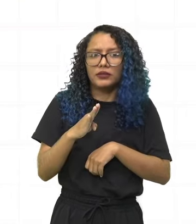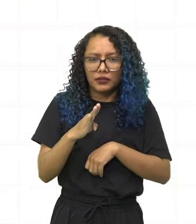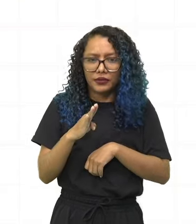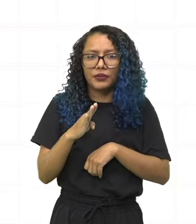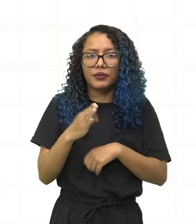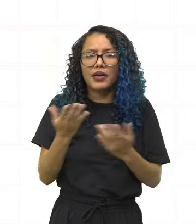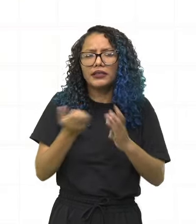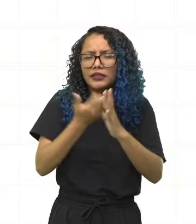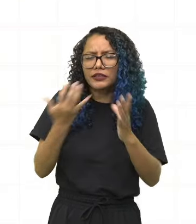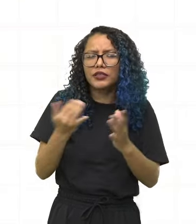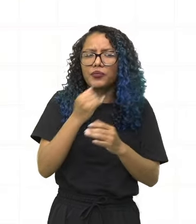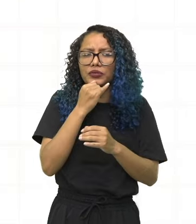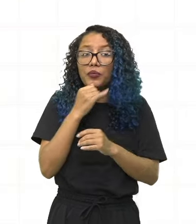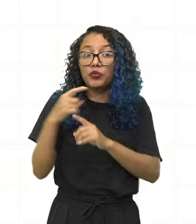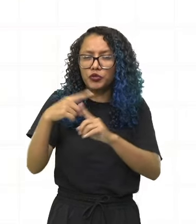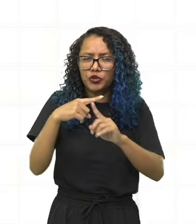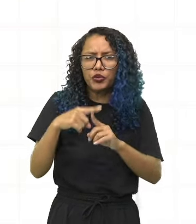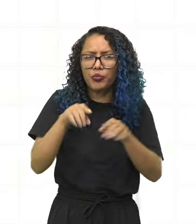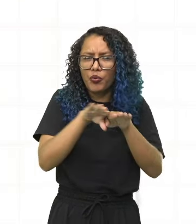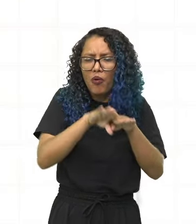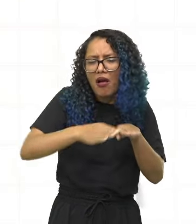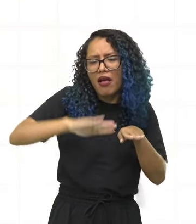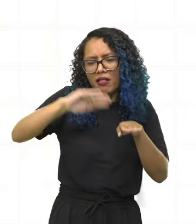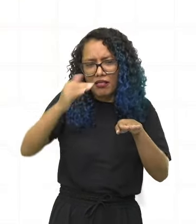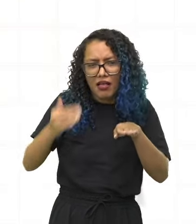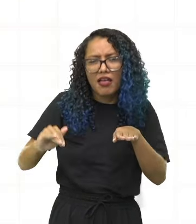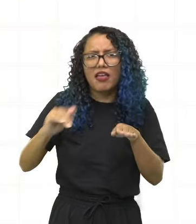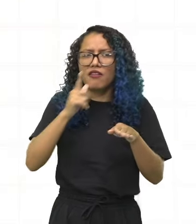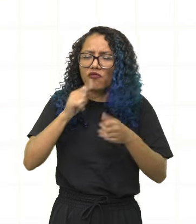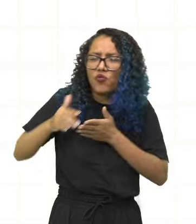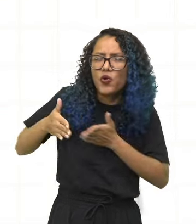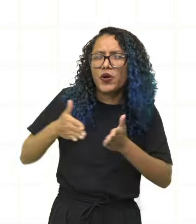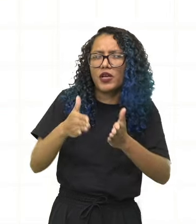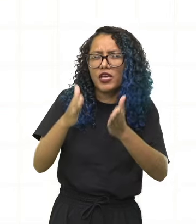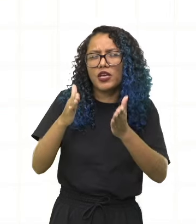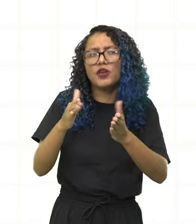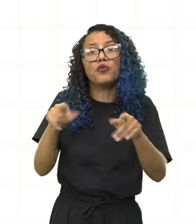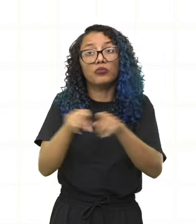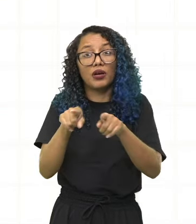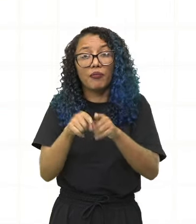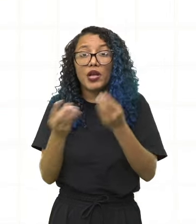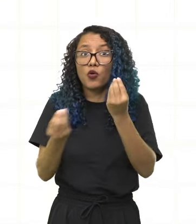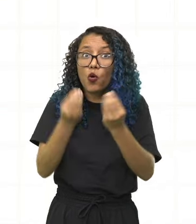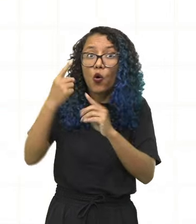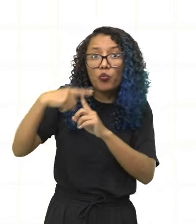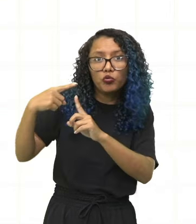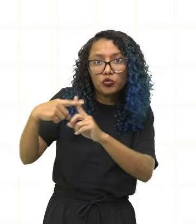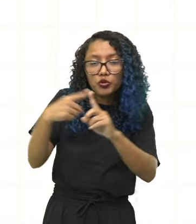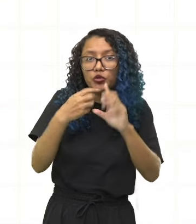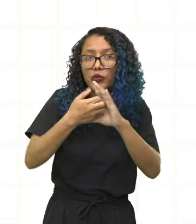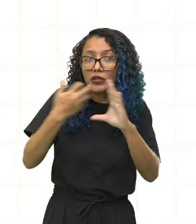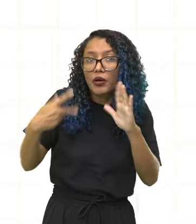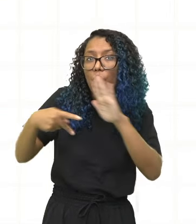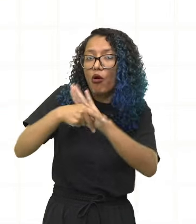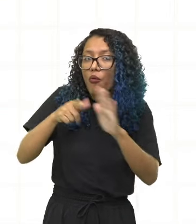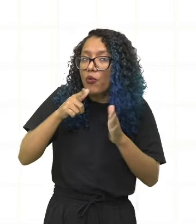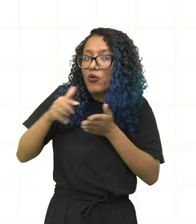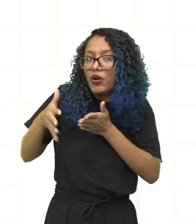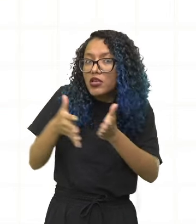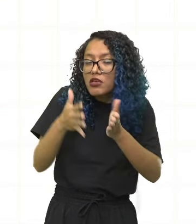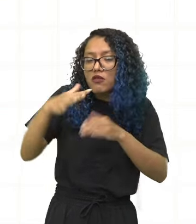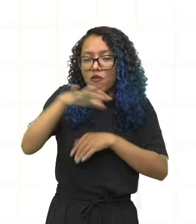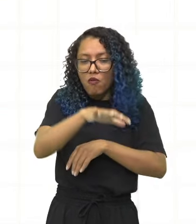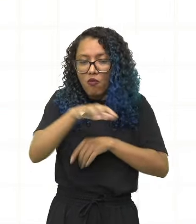formas de relevo, a presença de relevo, rios, as características também dos rios da região, que vão ser